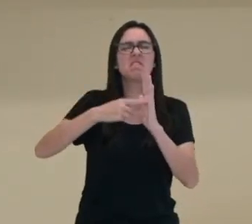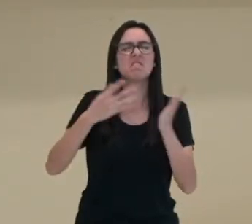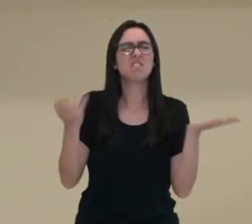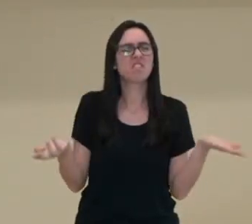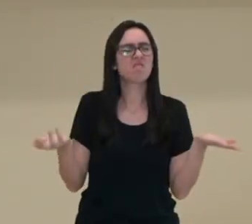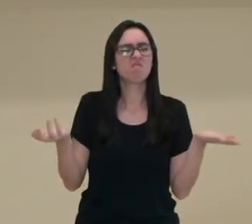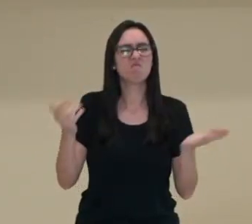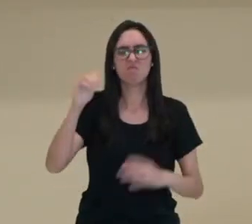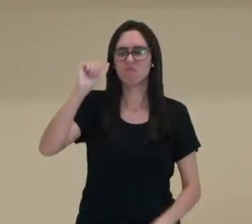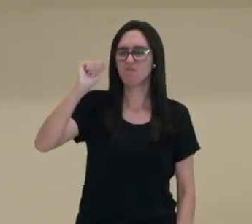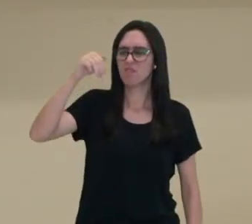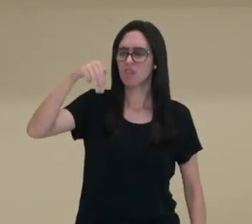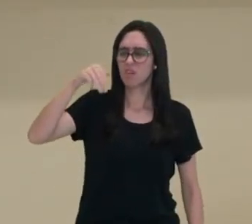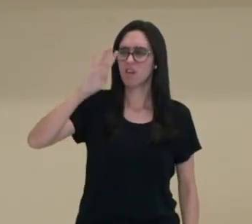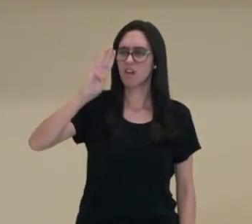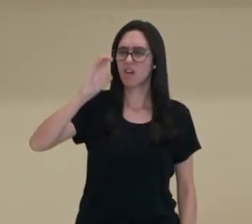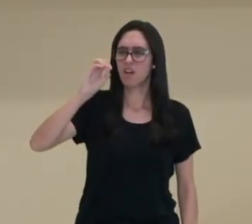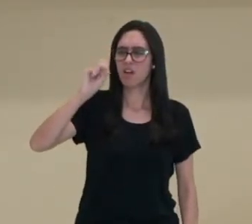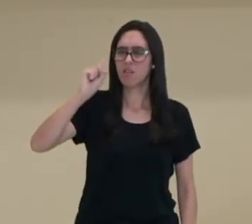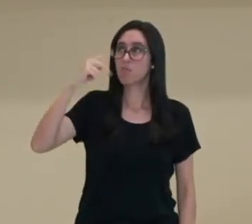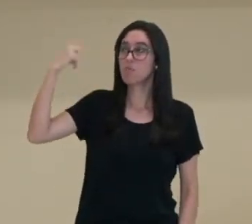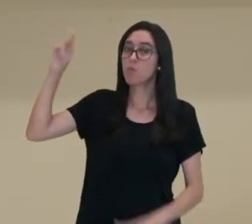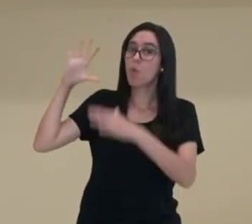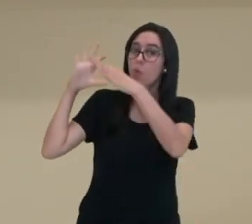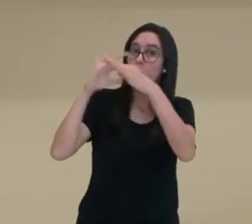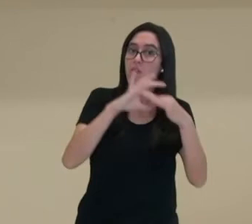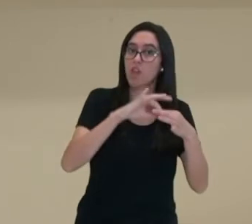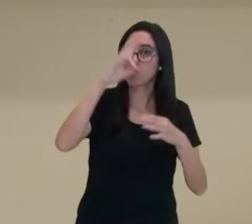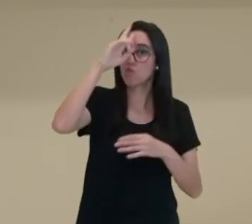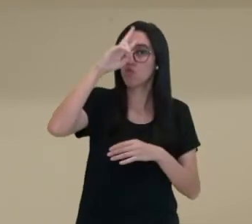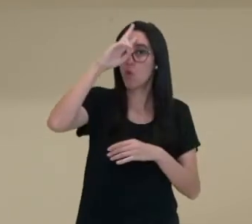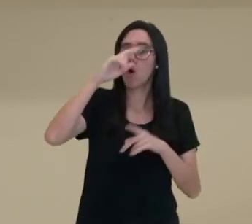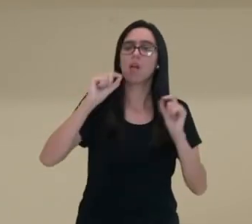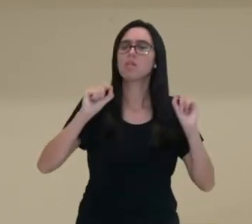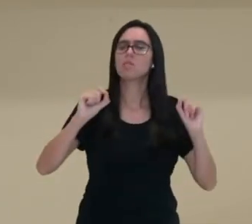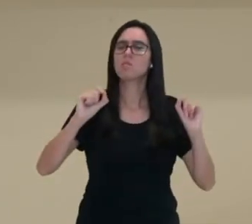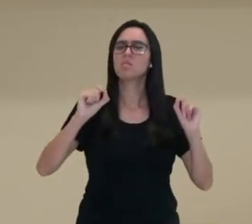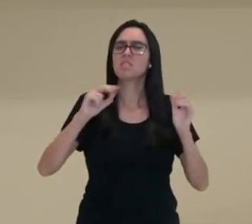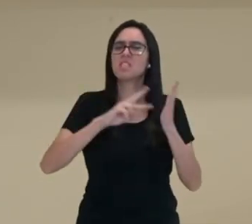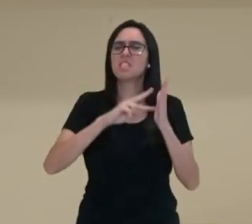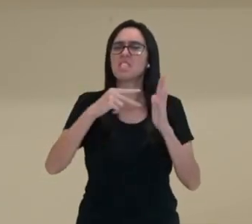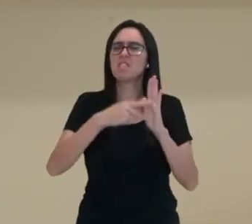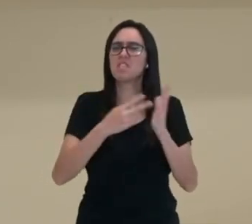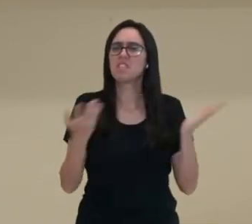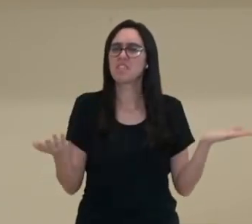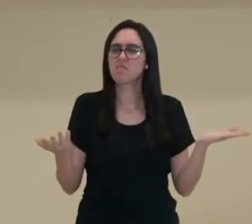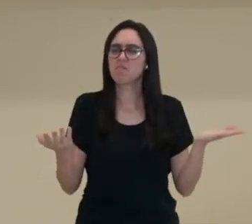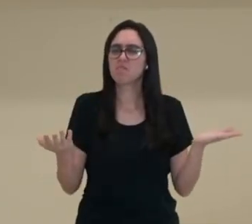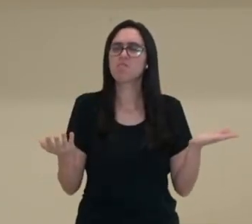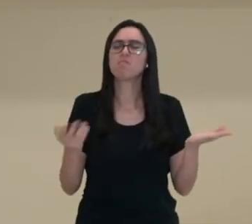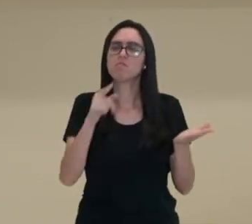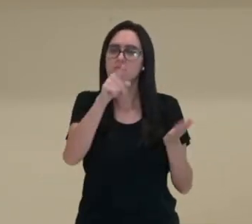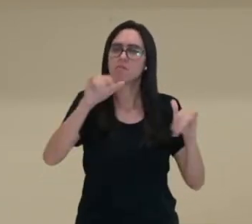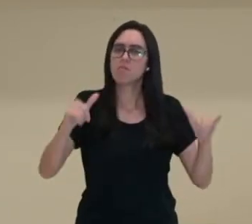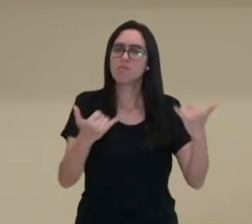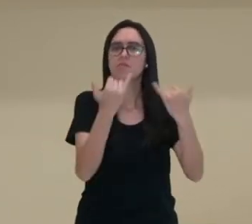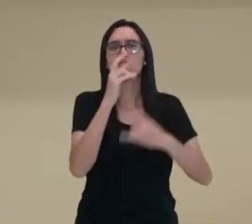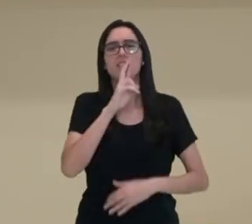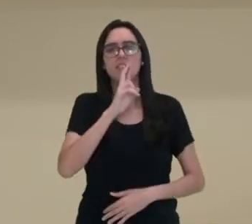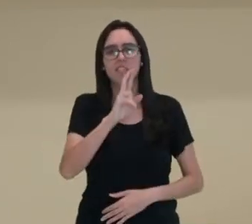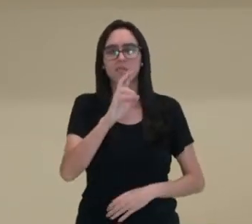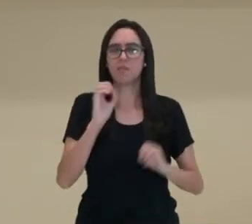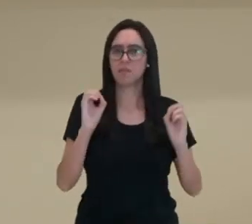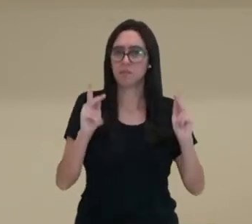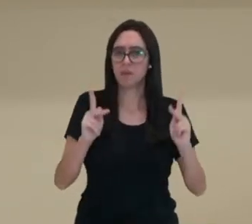será que ambos, nesse contexto aqui desses enunciados, significa? Então, mais um tempo para vocês responderem a